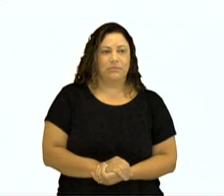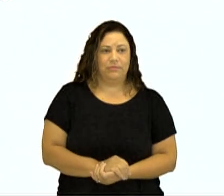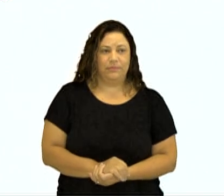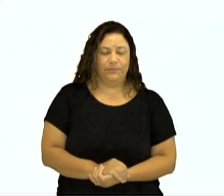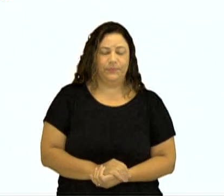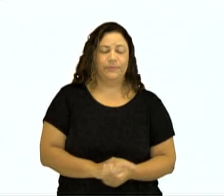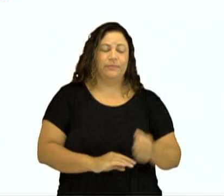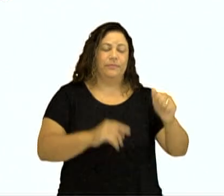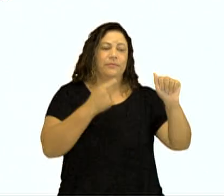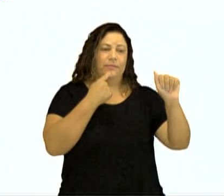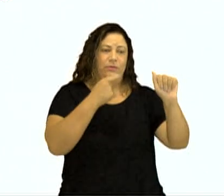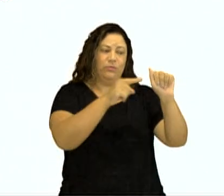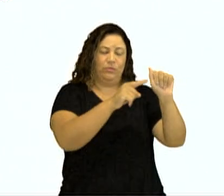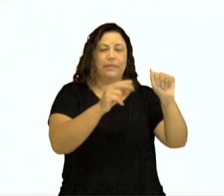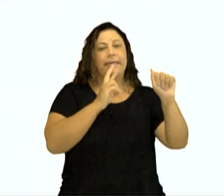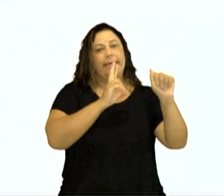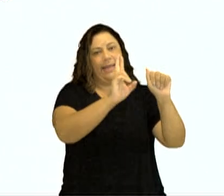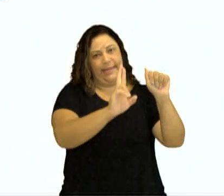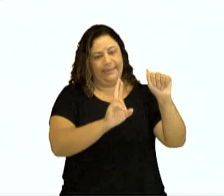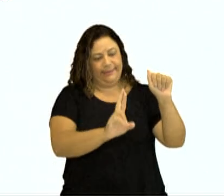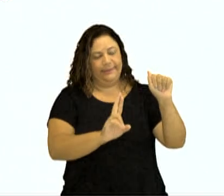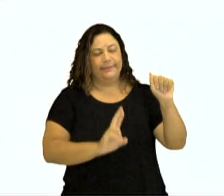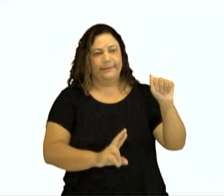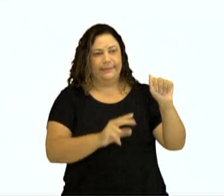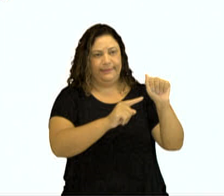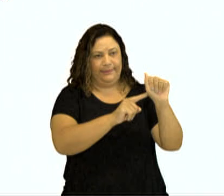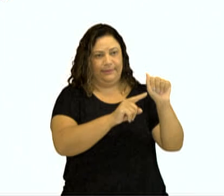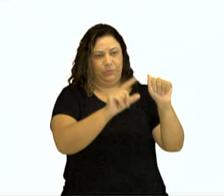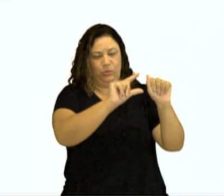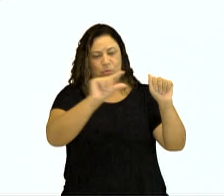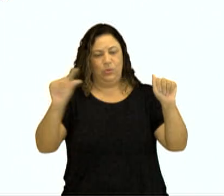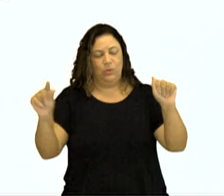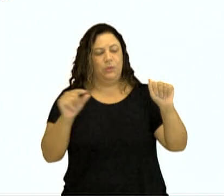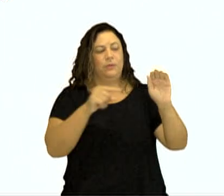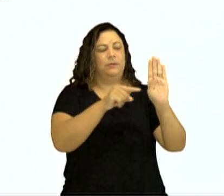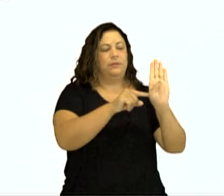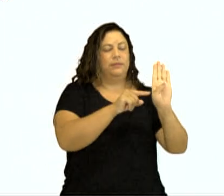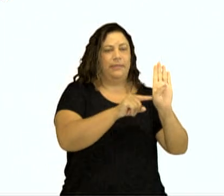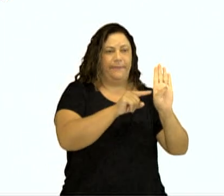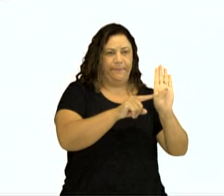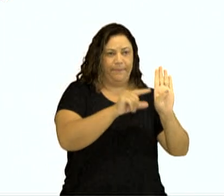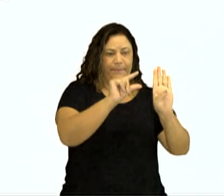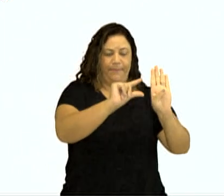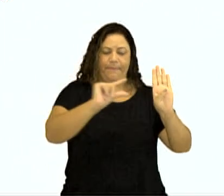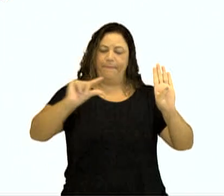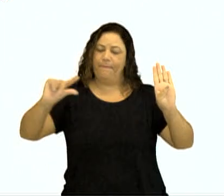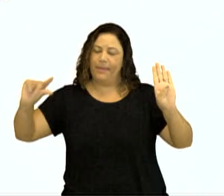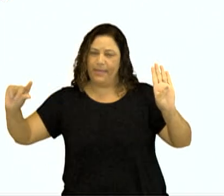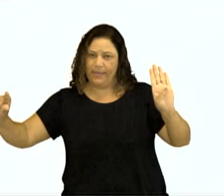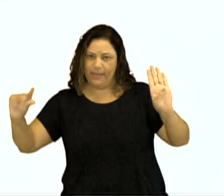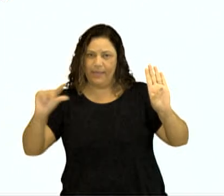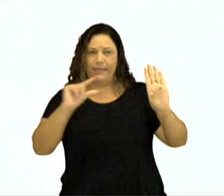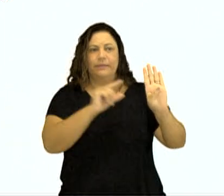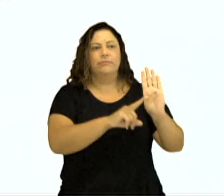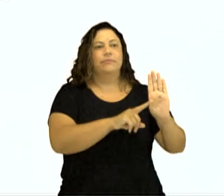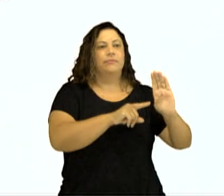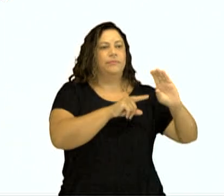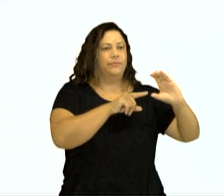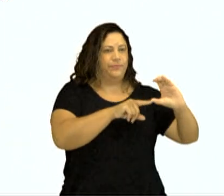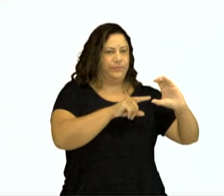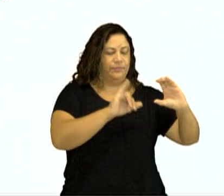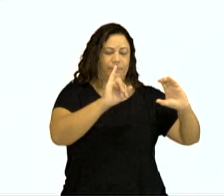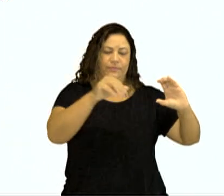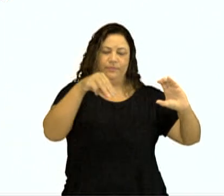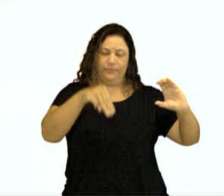Conjunto domínio, então, está aqui, ó, o conjunto A inteirinho, o conjunto contradomínio, o conjunto B inteirinho e o